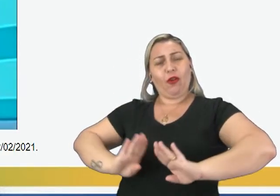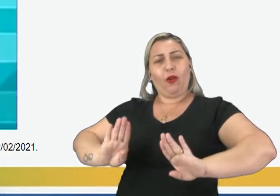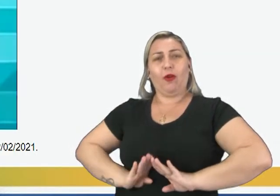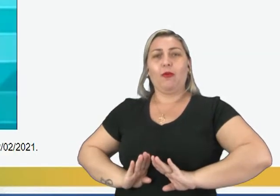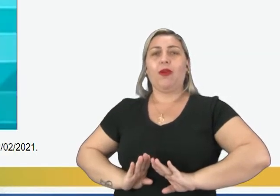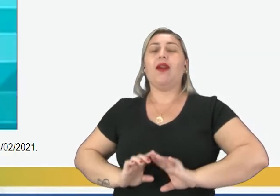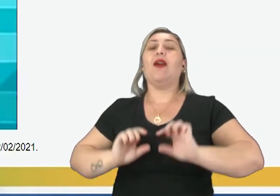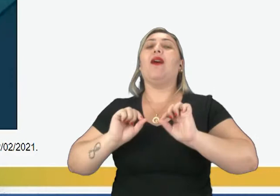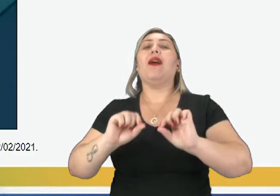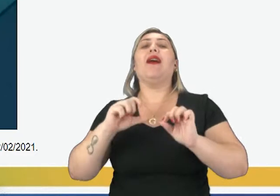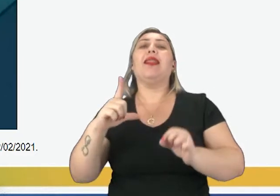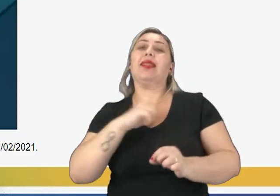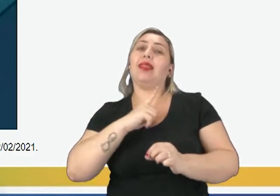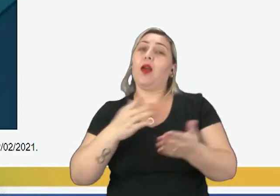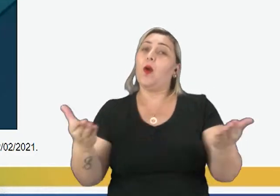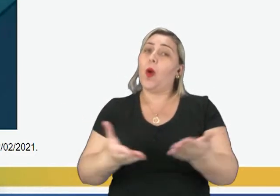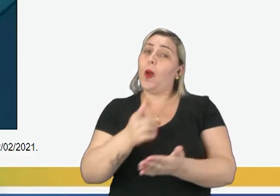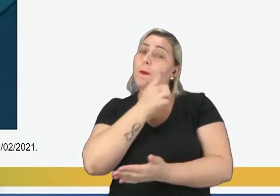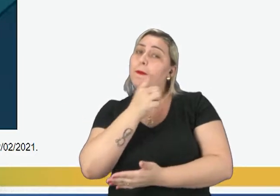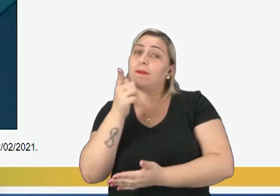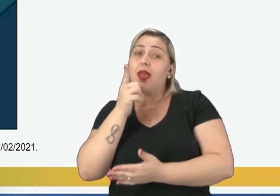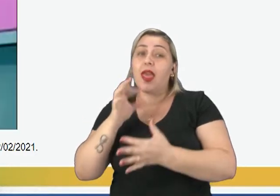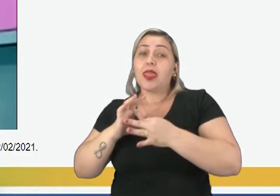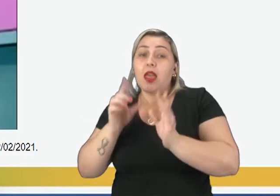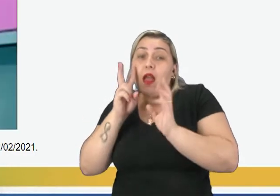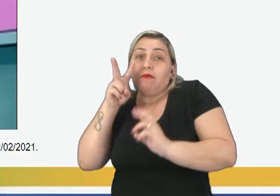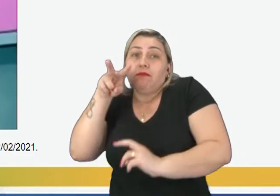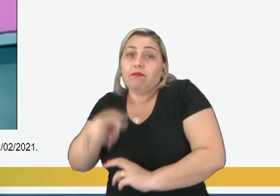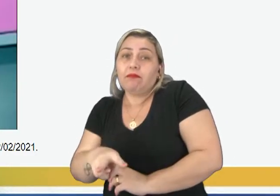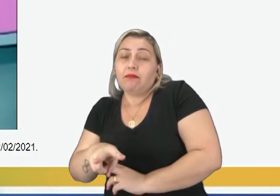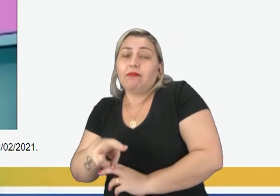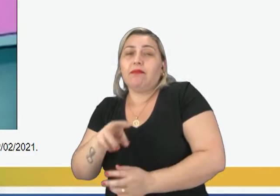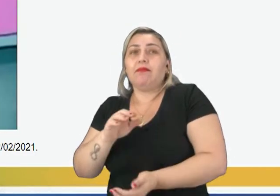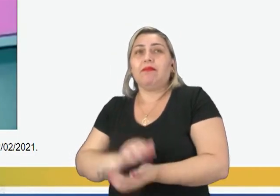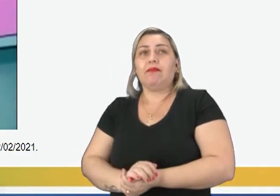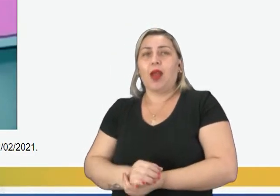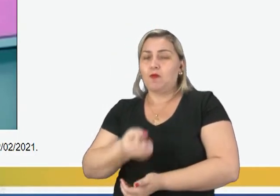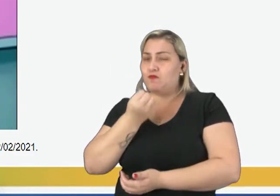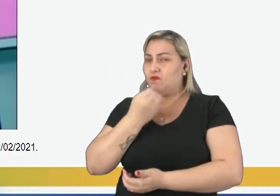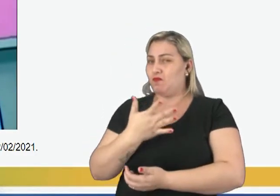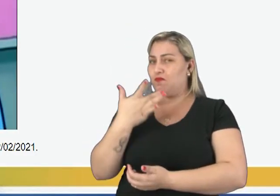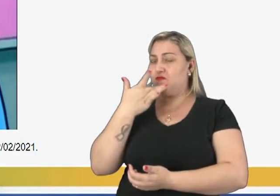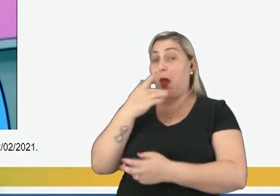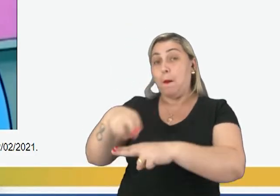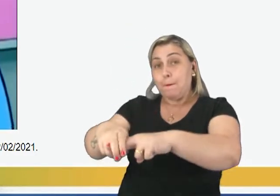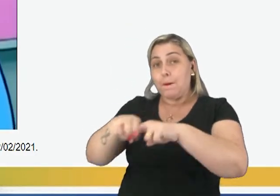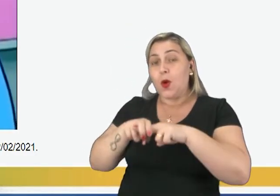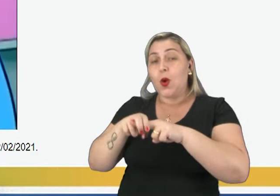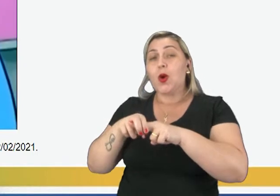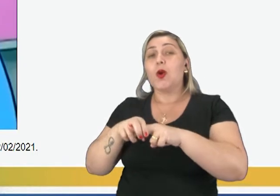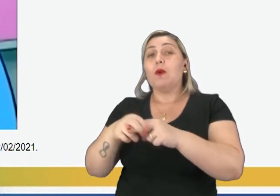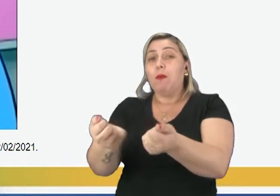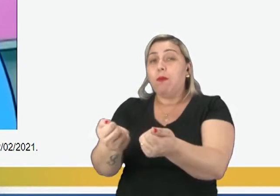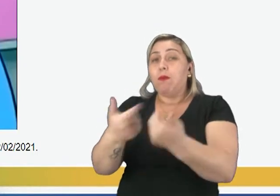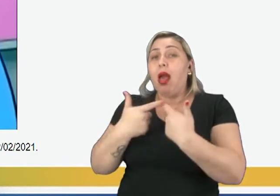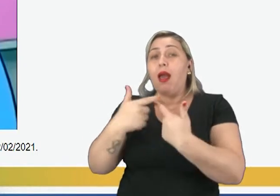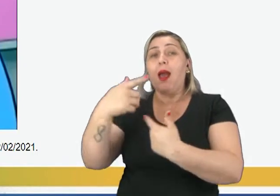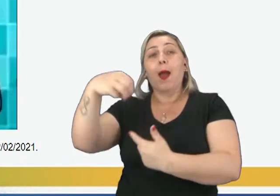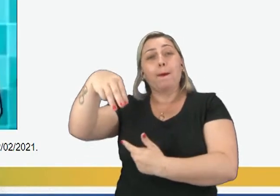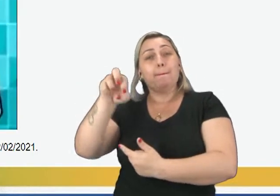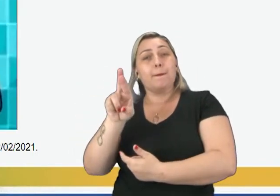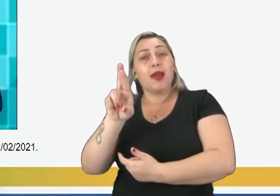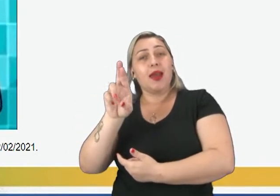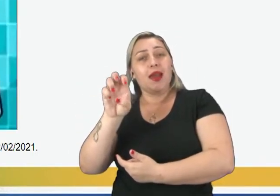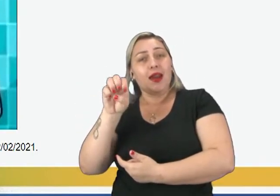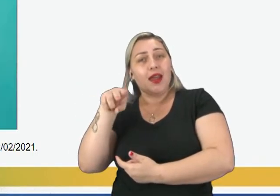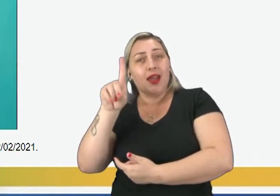de merenda? A tia Irene fez Não responda, deixa que eu vejo. Muito bom. É por isso que ele ganhou o apelido de Senhor